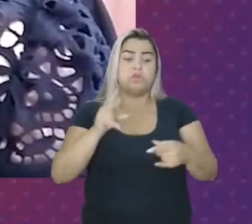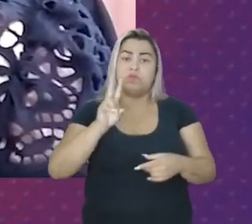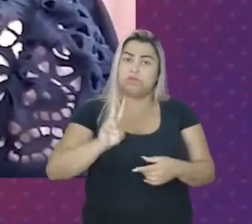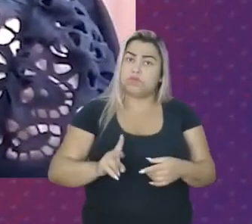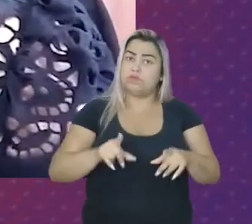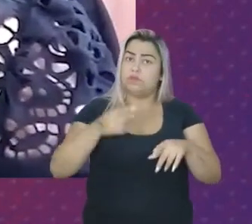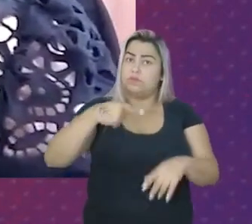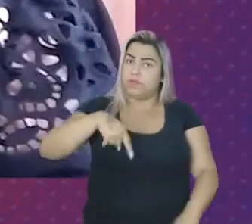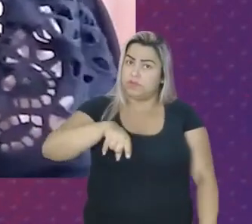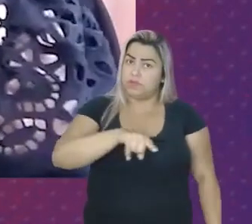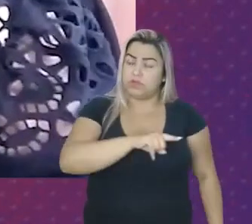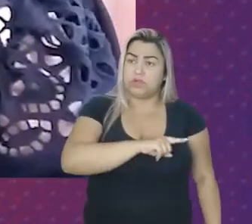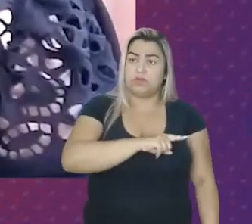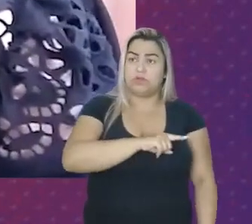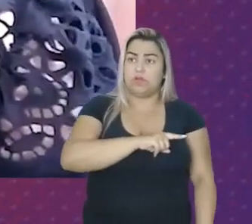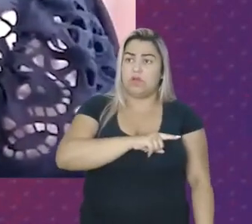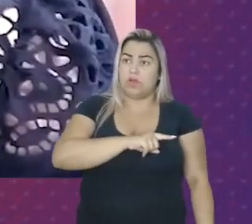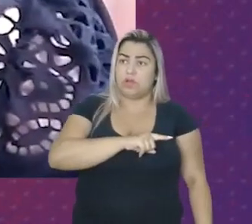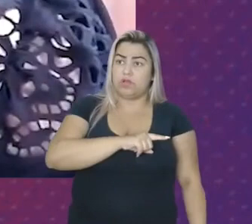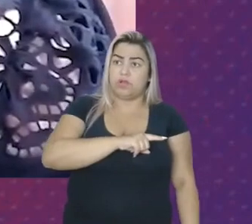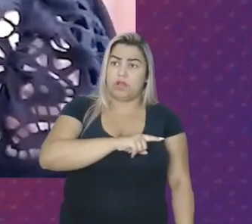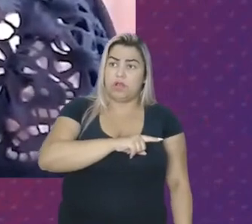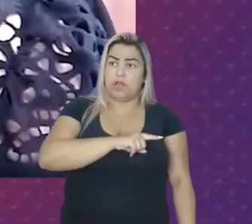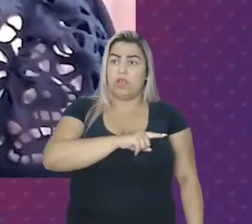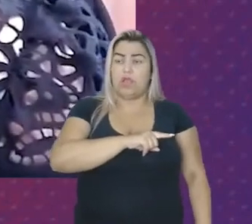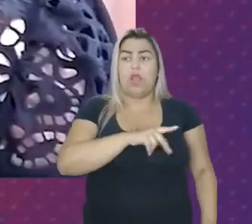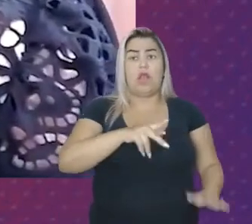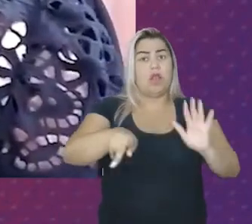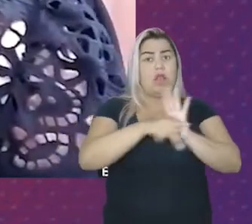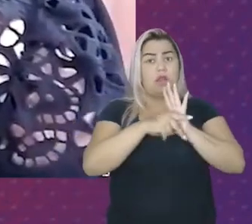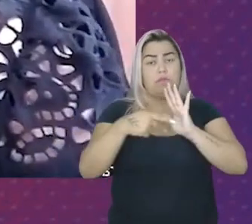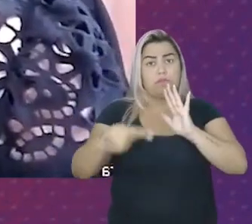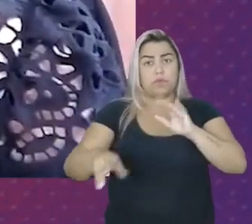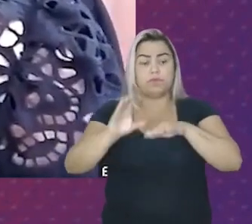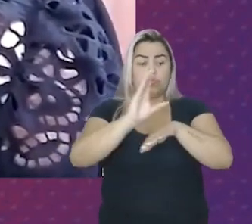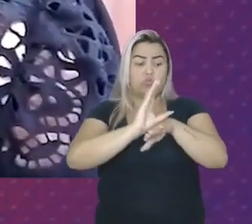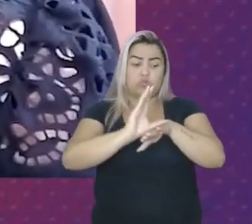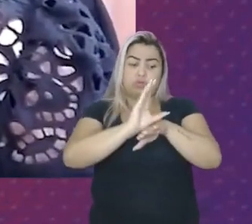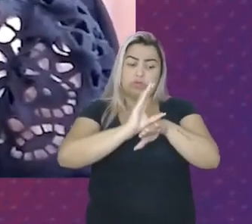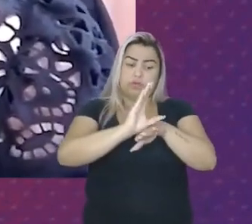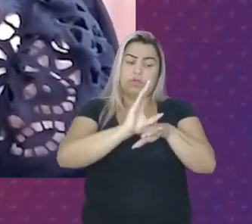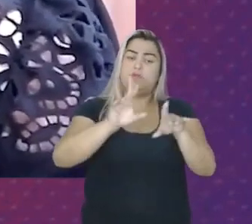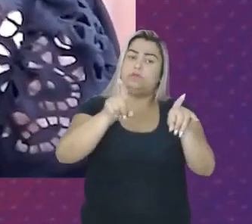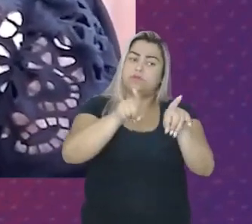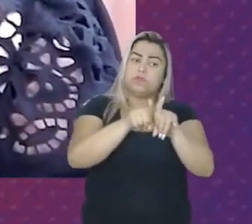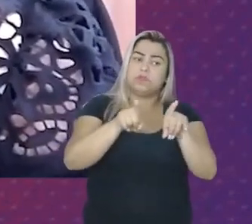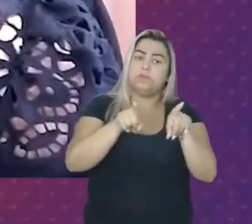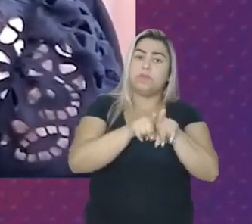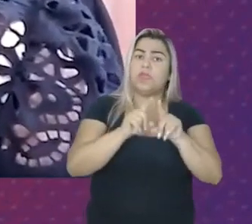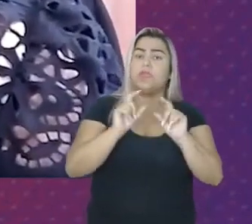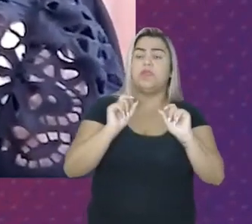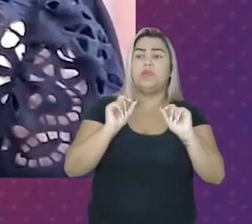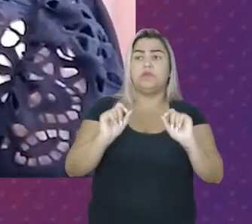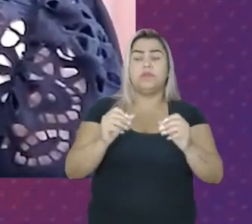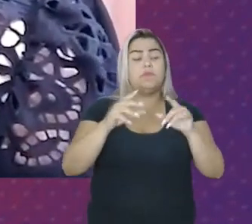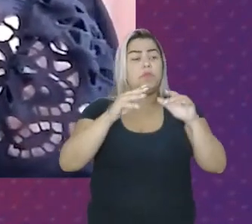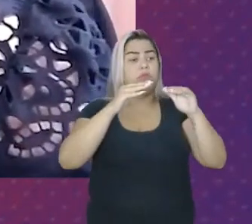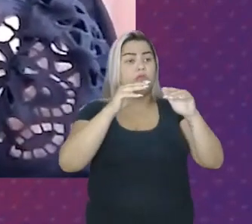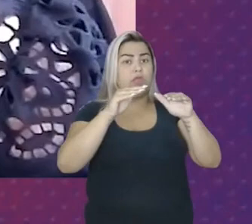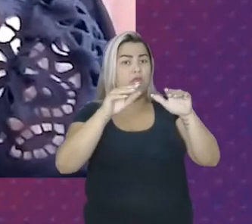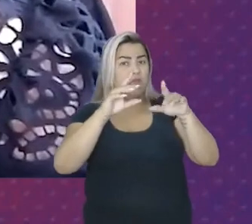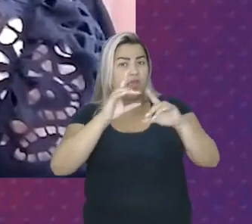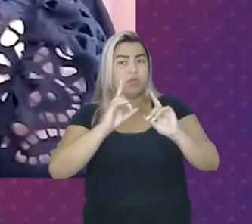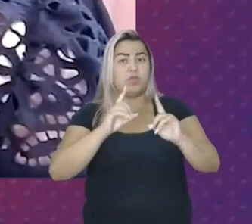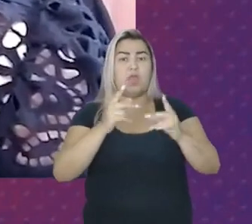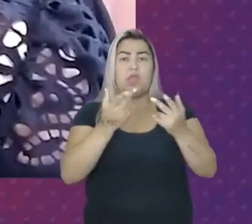vezes, se a gente for olhar, a própria Constituição já estabelece, né, direitos iguais, né,